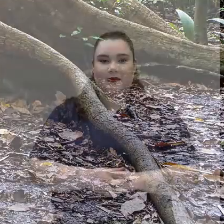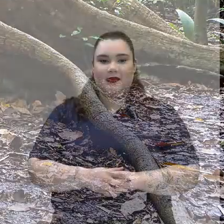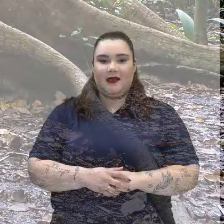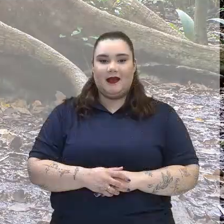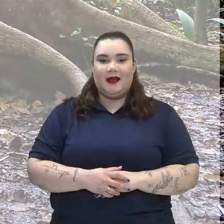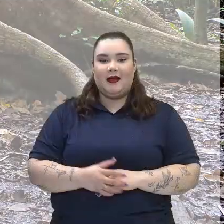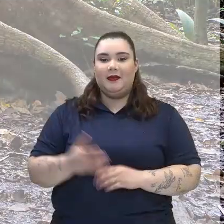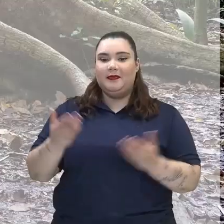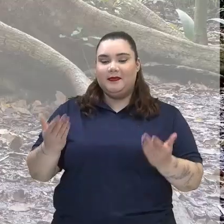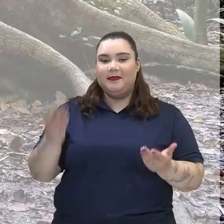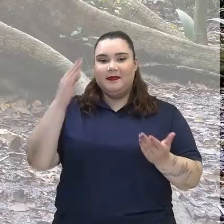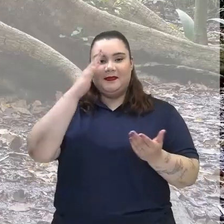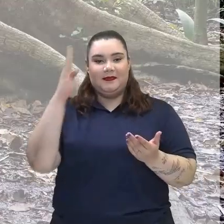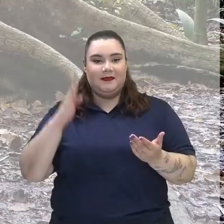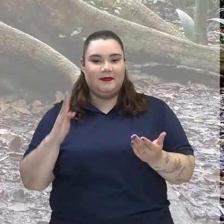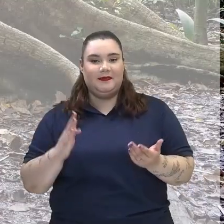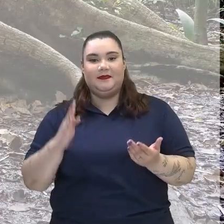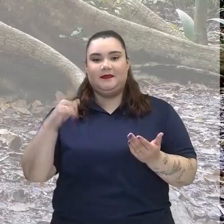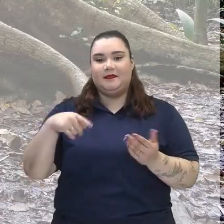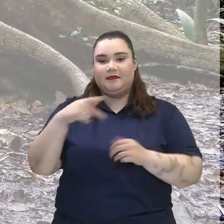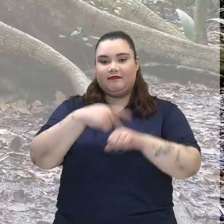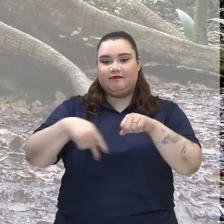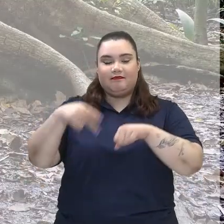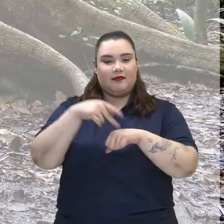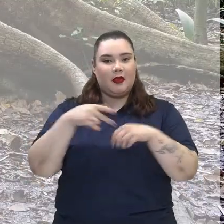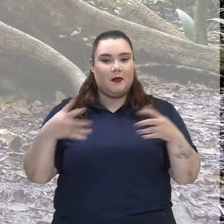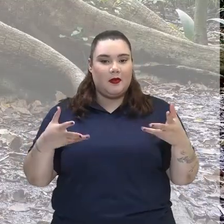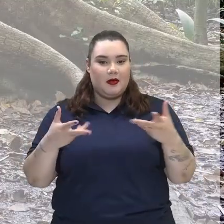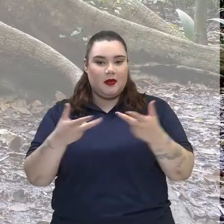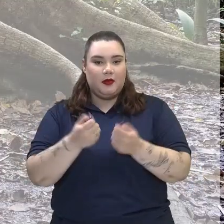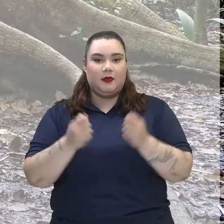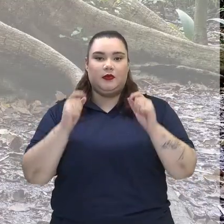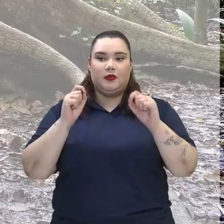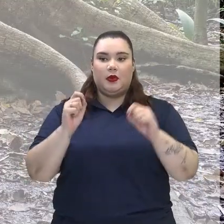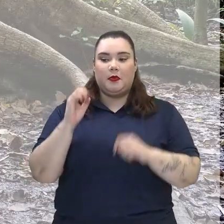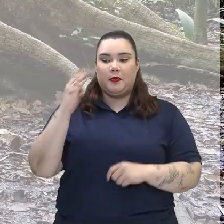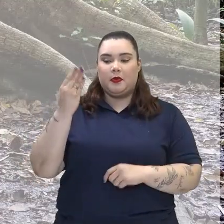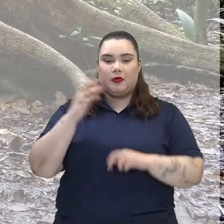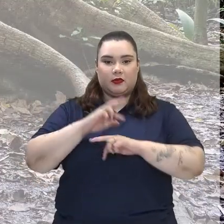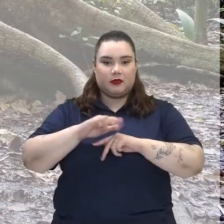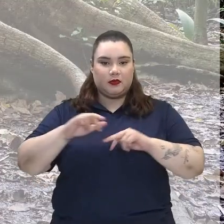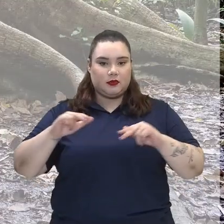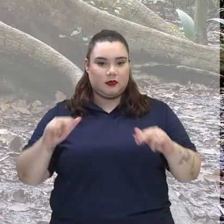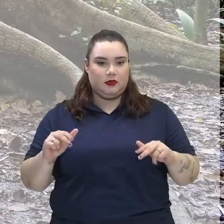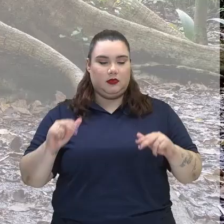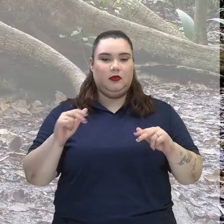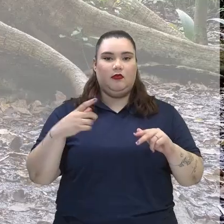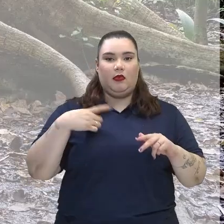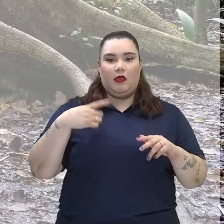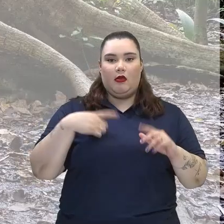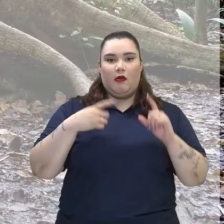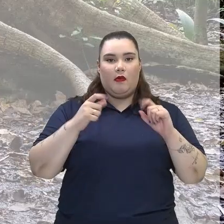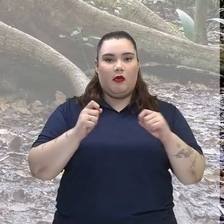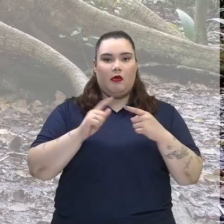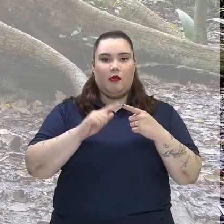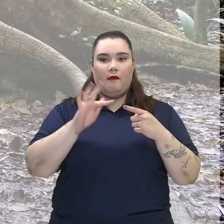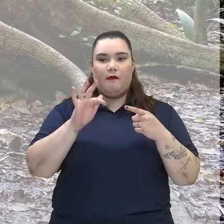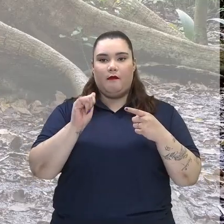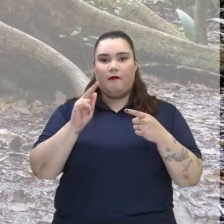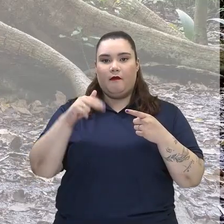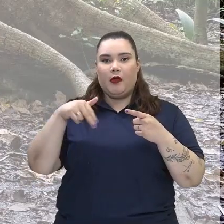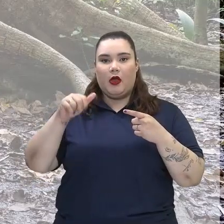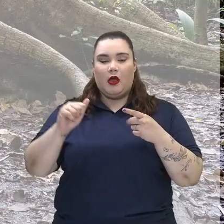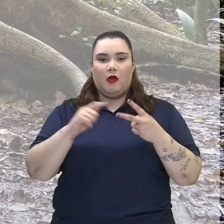O Brasil, ele é um país riquíssimo em biodiversidade. Fauna e flora são abundantes em nosso